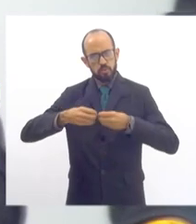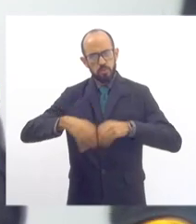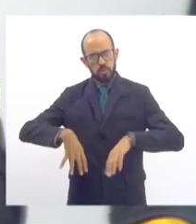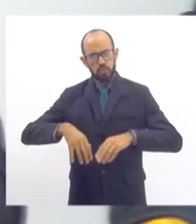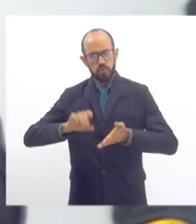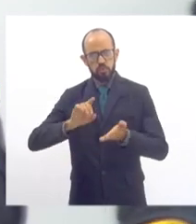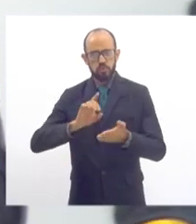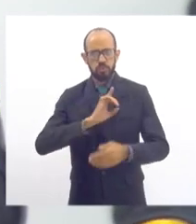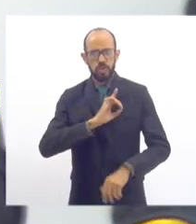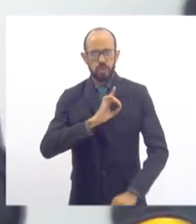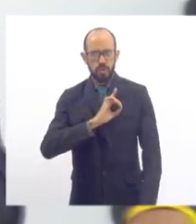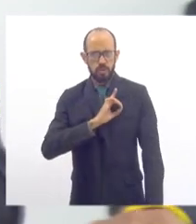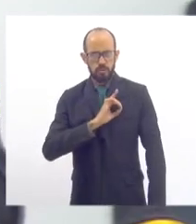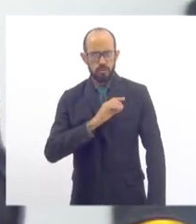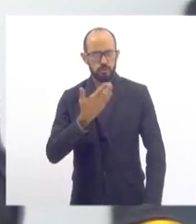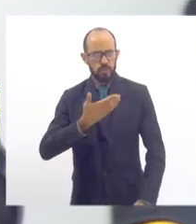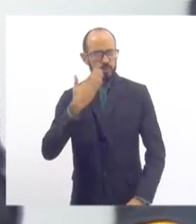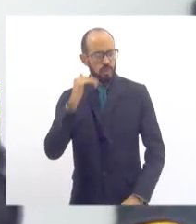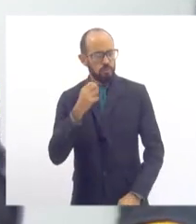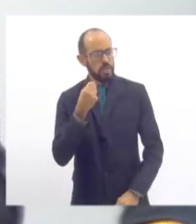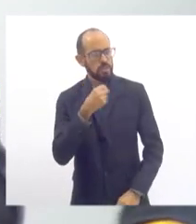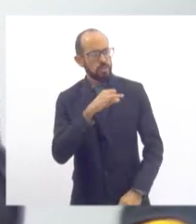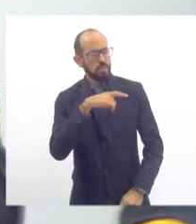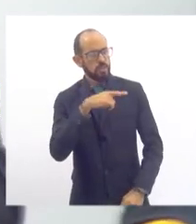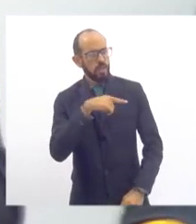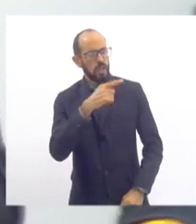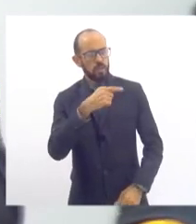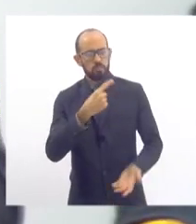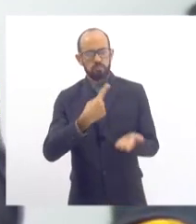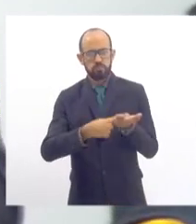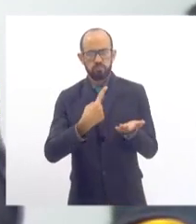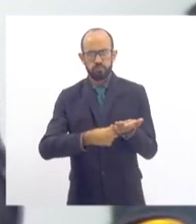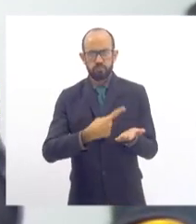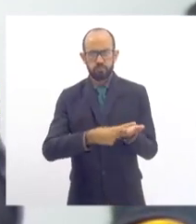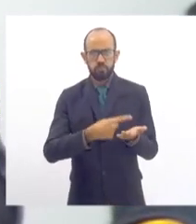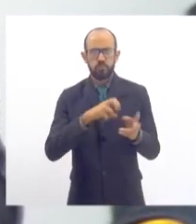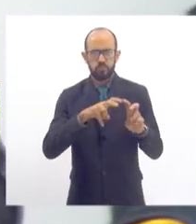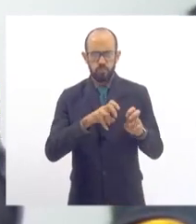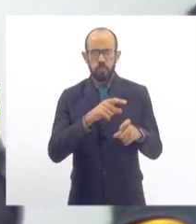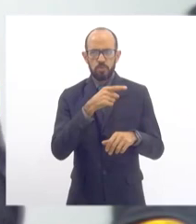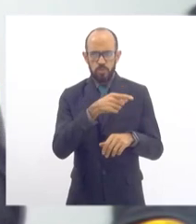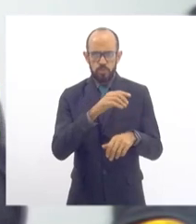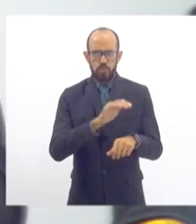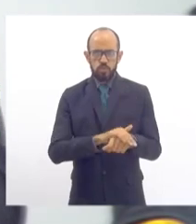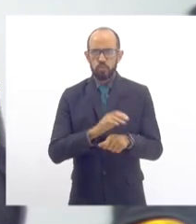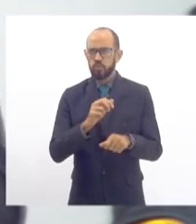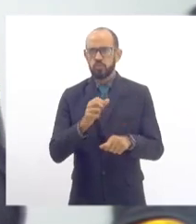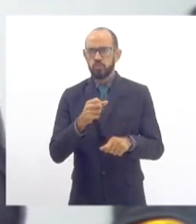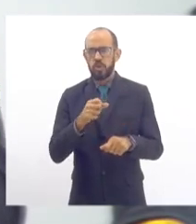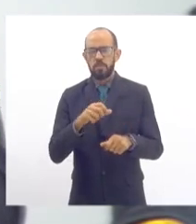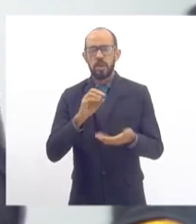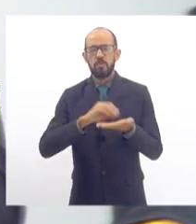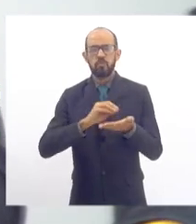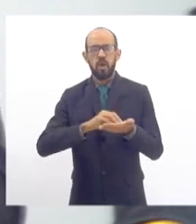para o DETRAN. Né? Queria saber se tem alguma tratativa em relação à não renovação,